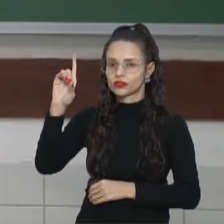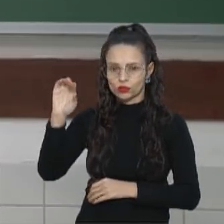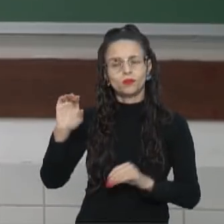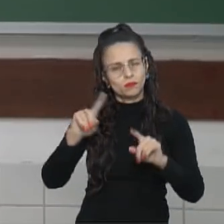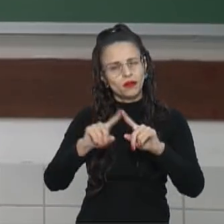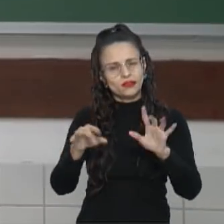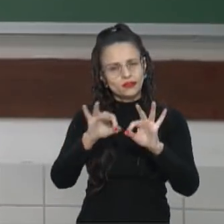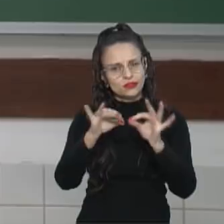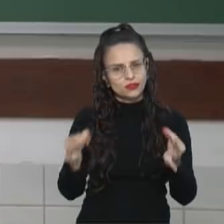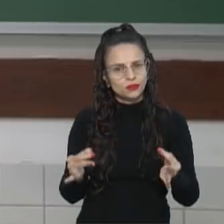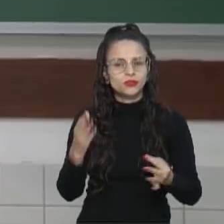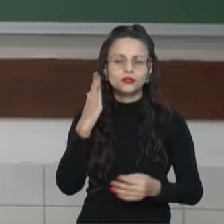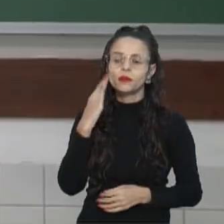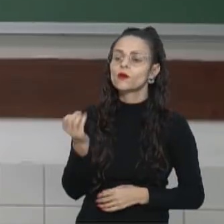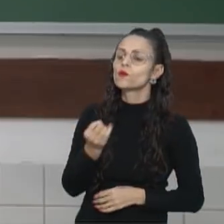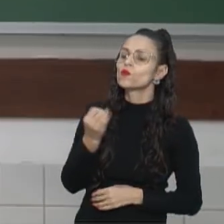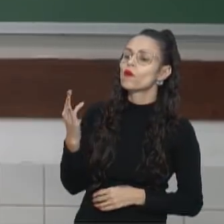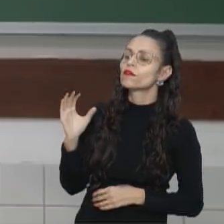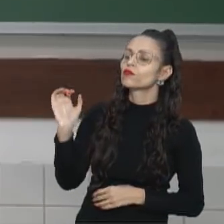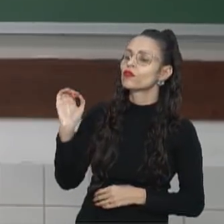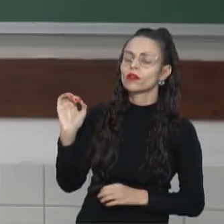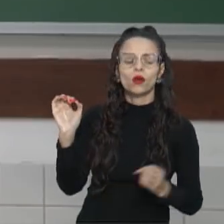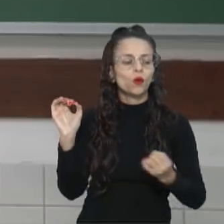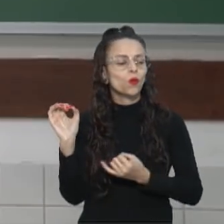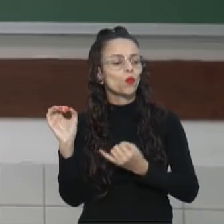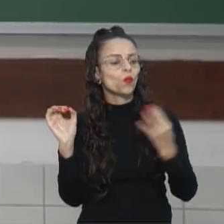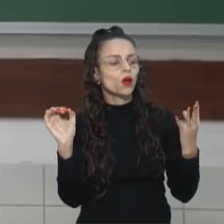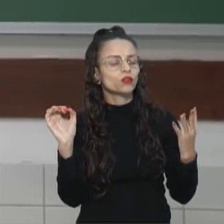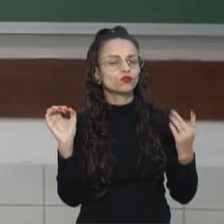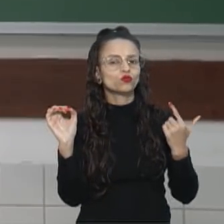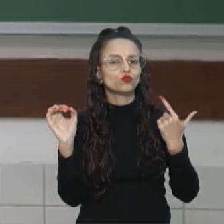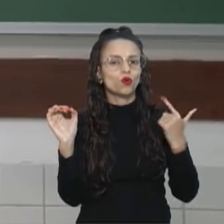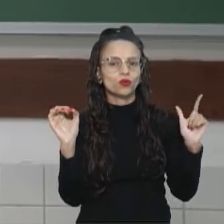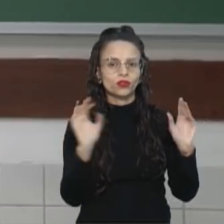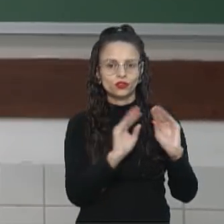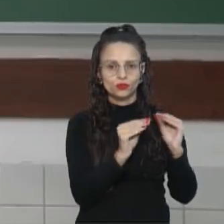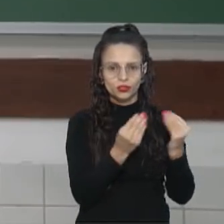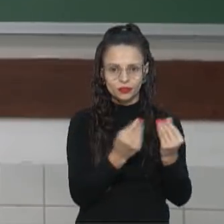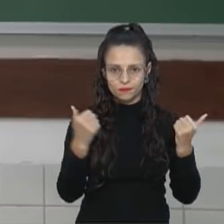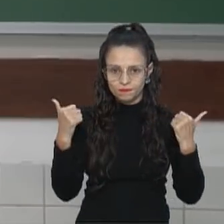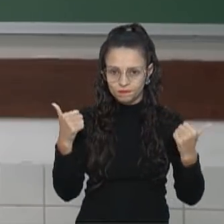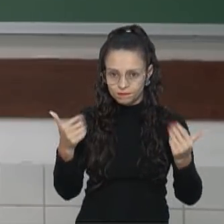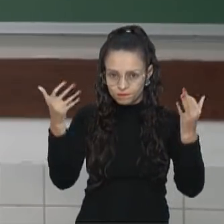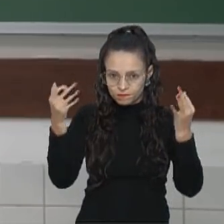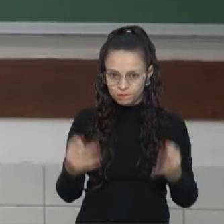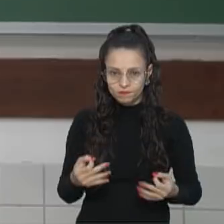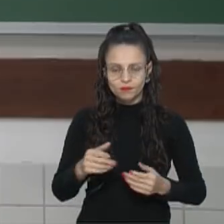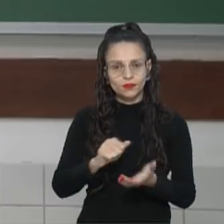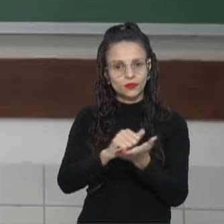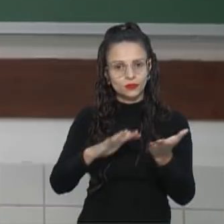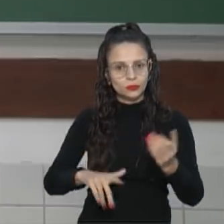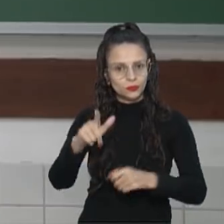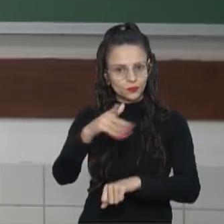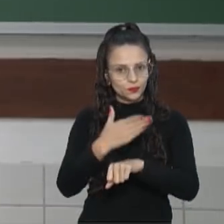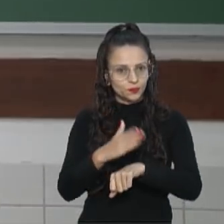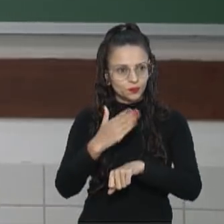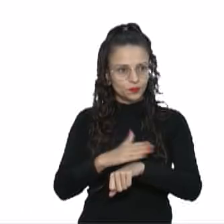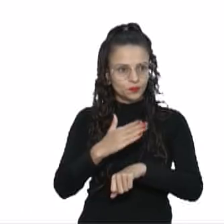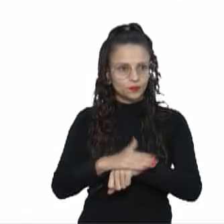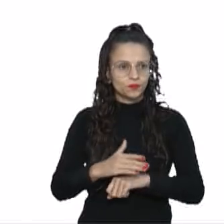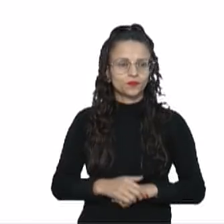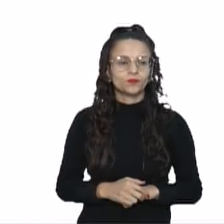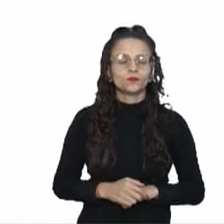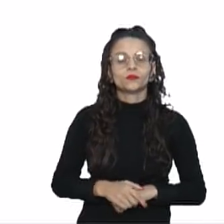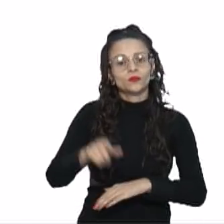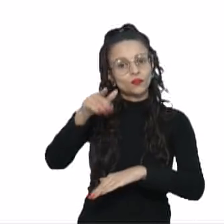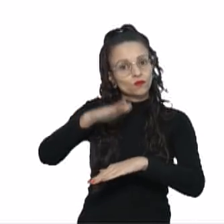é simples. Basta saber o número de oxigênios e o número do outro átomo. Perfeito? Um exercício para vocês treinarem. Nomeie